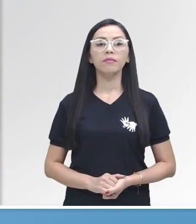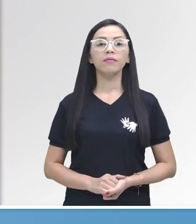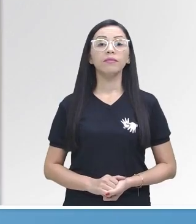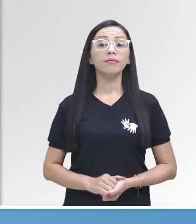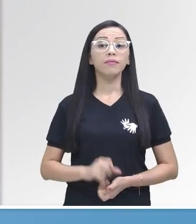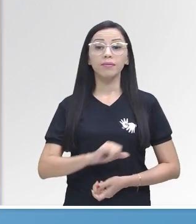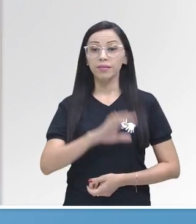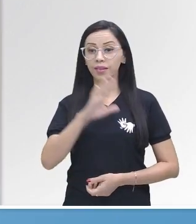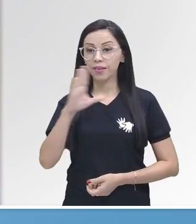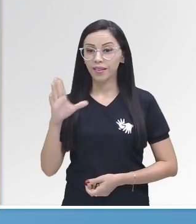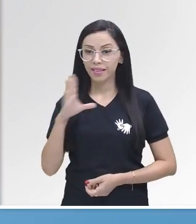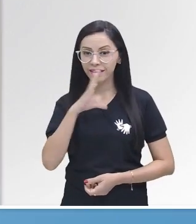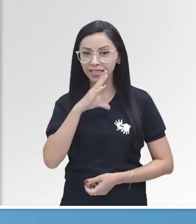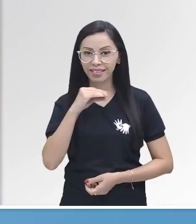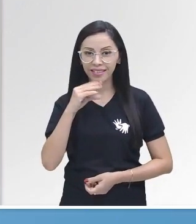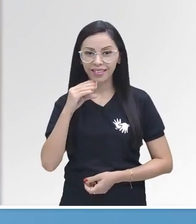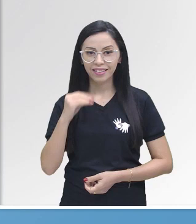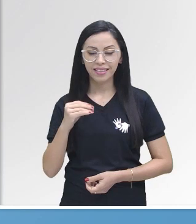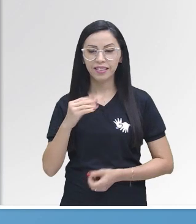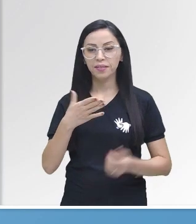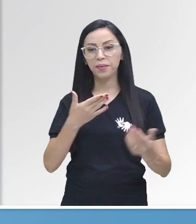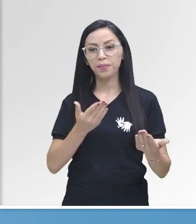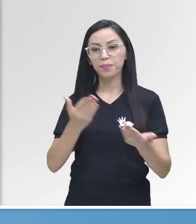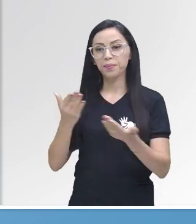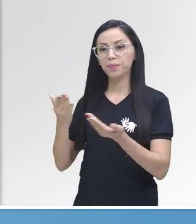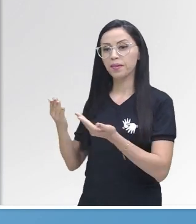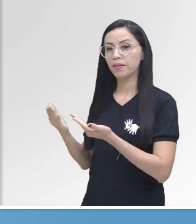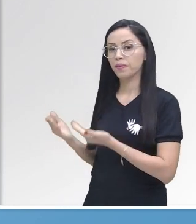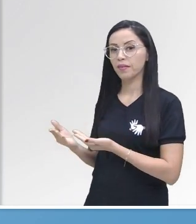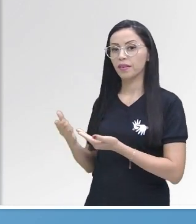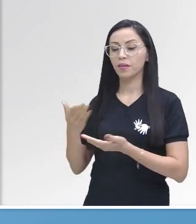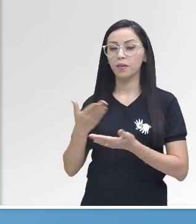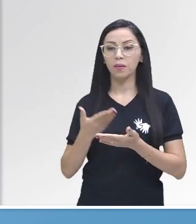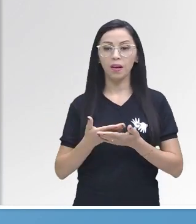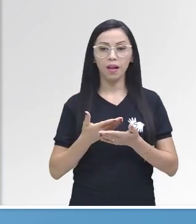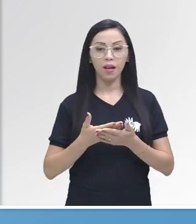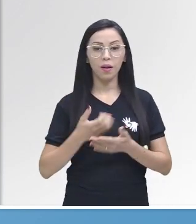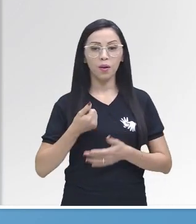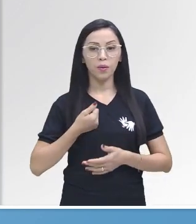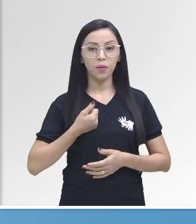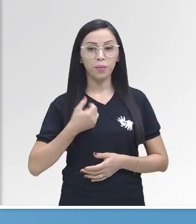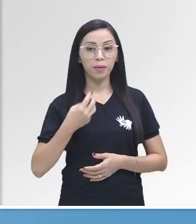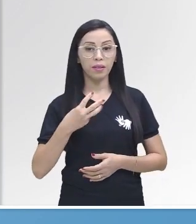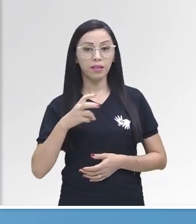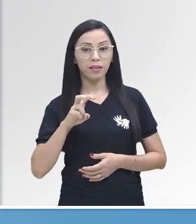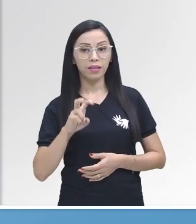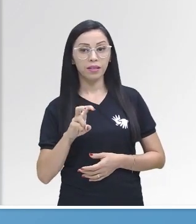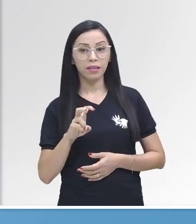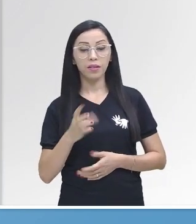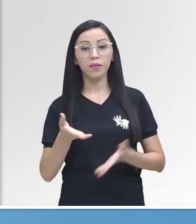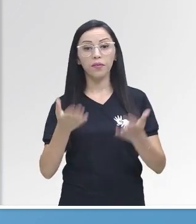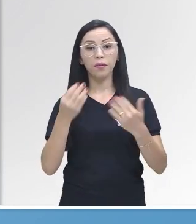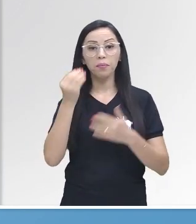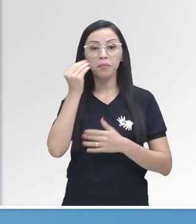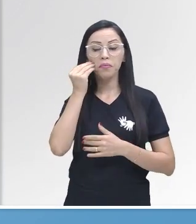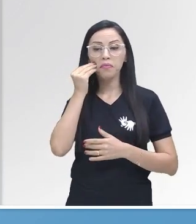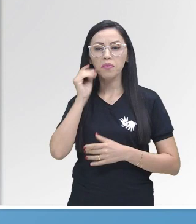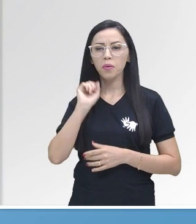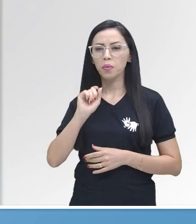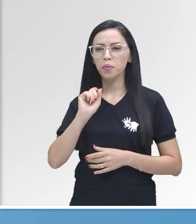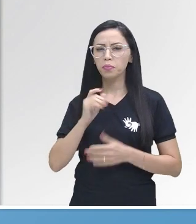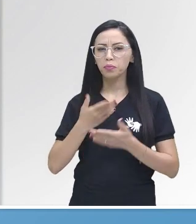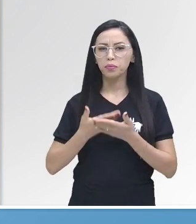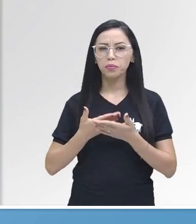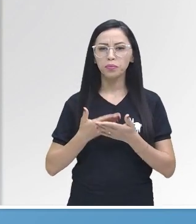Olá, crianças! Sejam bem-vindos à nossa aula 35. Vamos ver que nós vamos estudar? Sou a professora